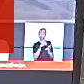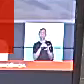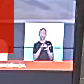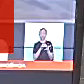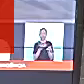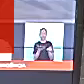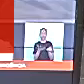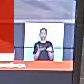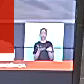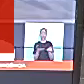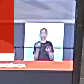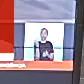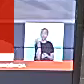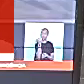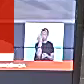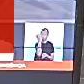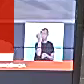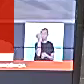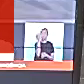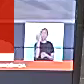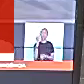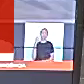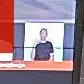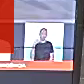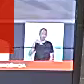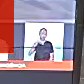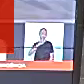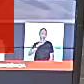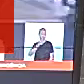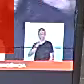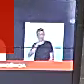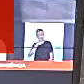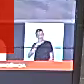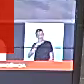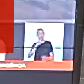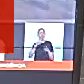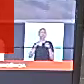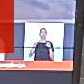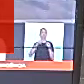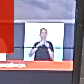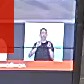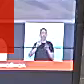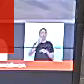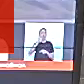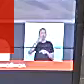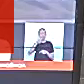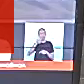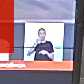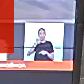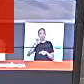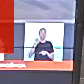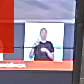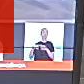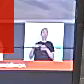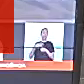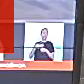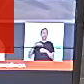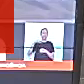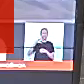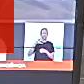muito importante, doutor Maurício, professor Wendel, não só para Carmo do Paranaíba, estou aqui falando em nome de uma cidade